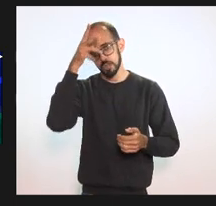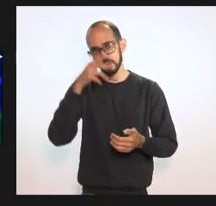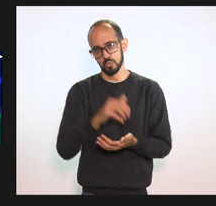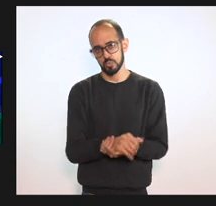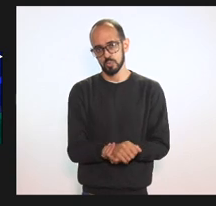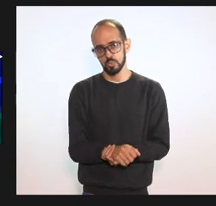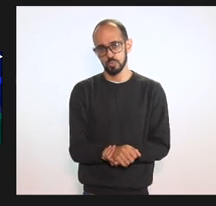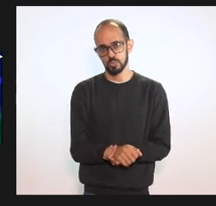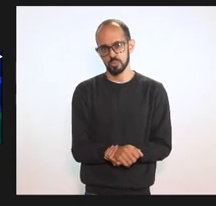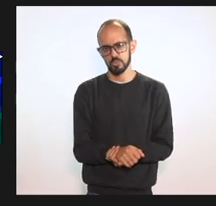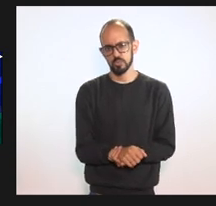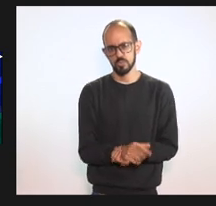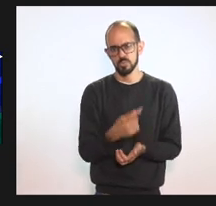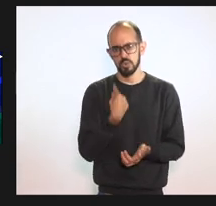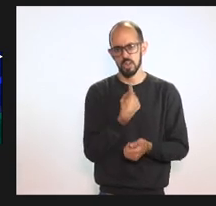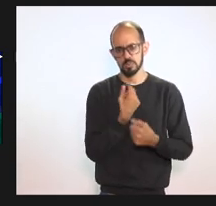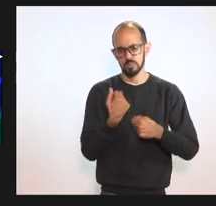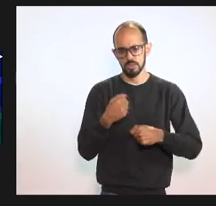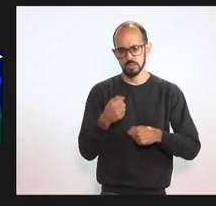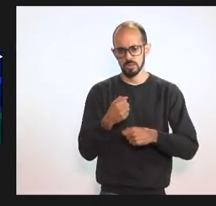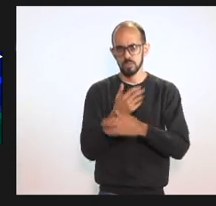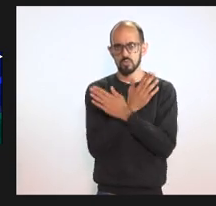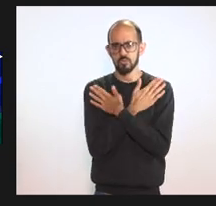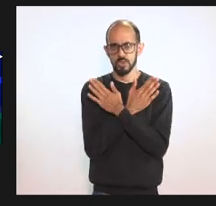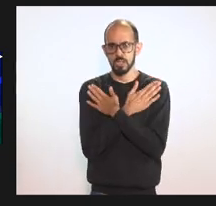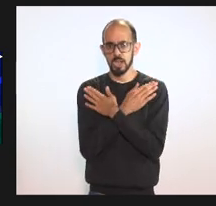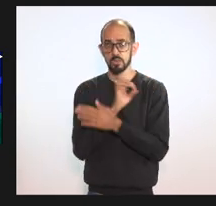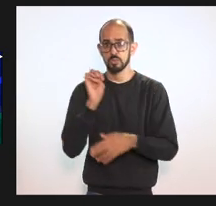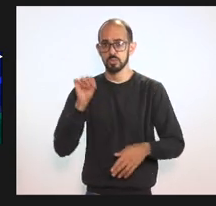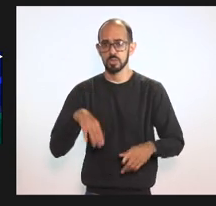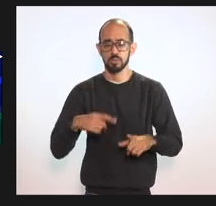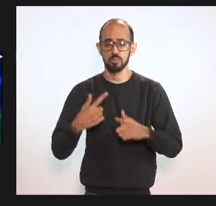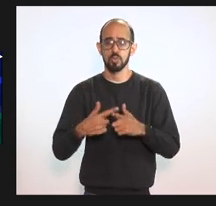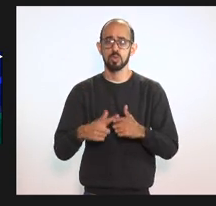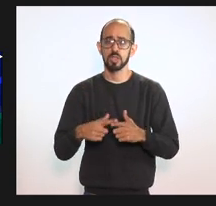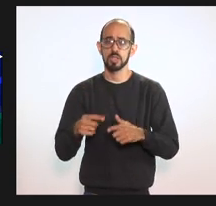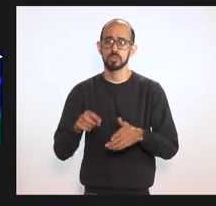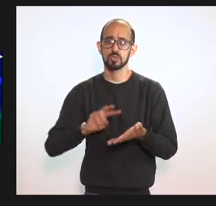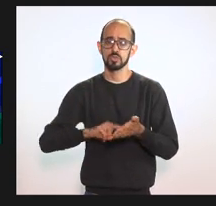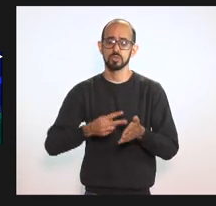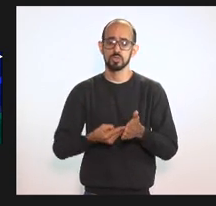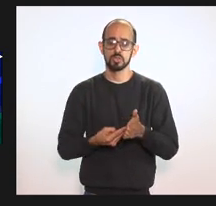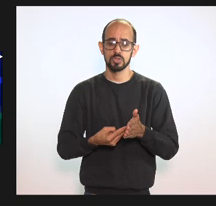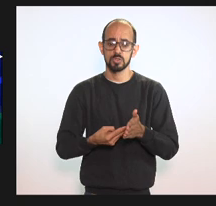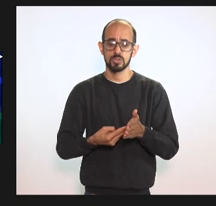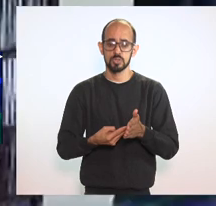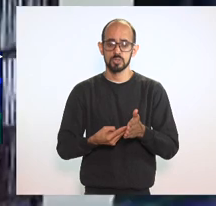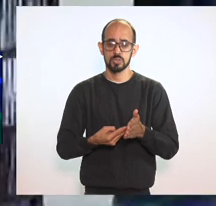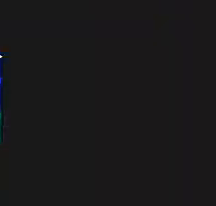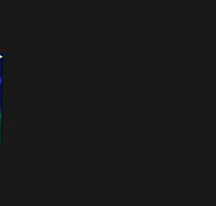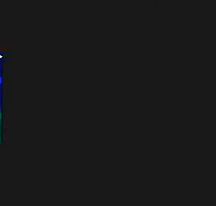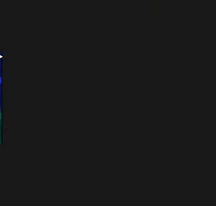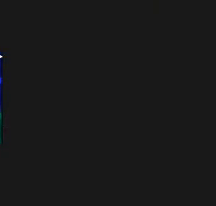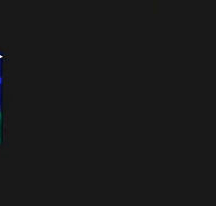o chão feriado sim E por que puxam feriado significa antítese